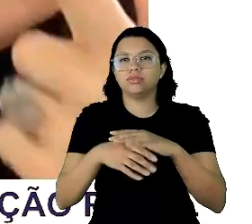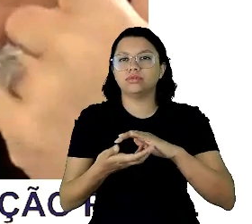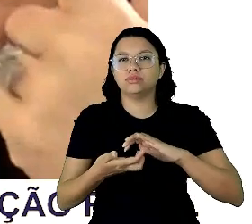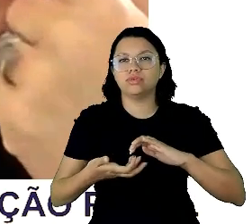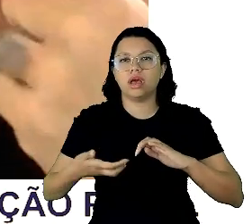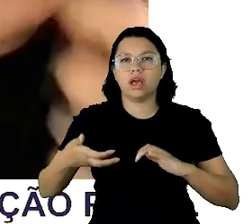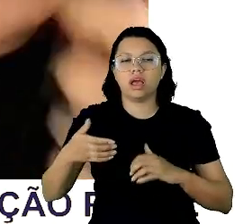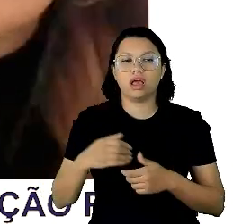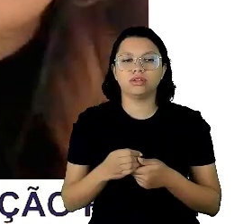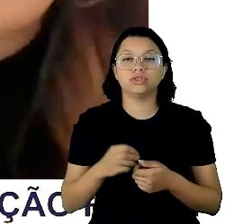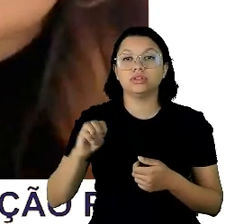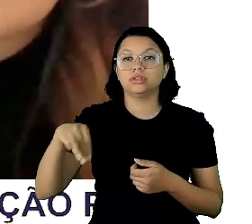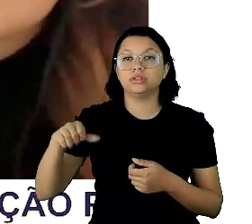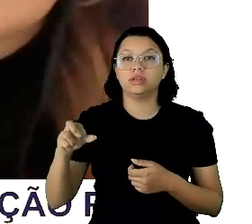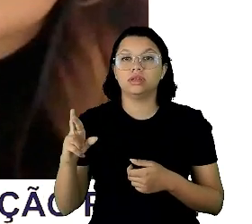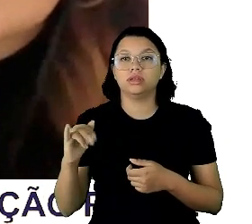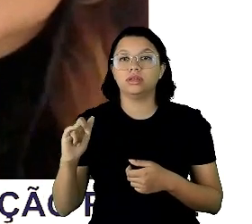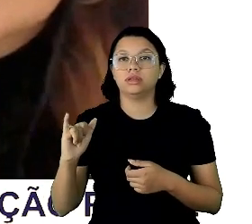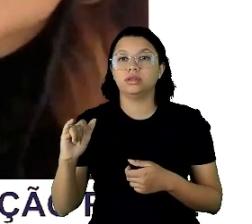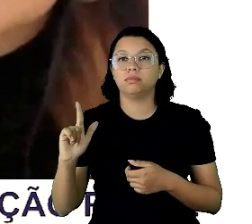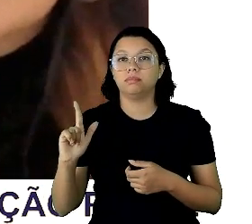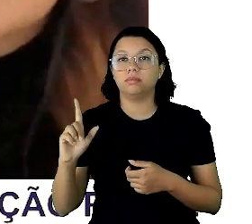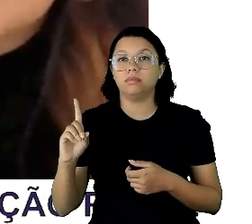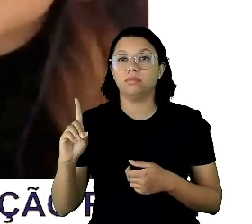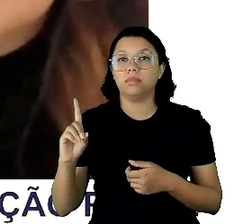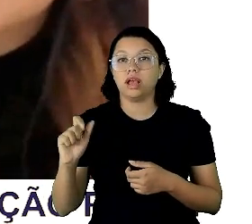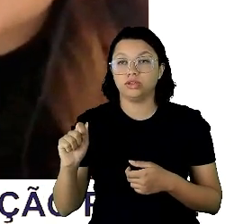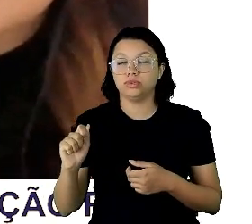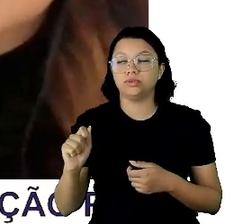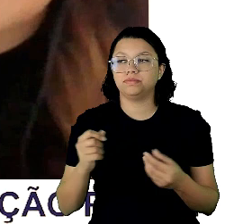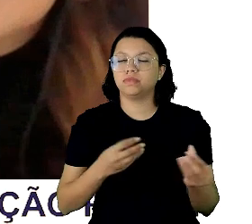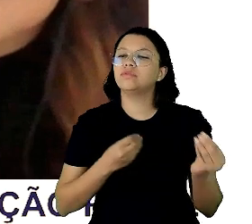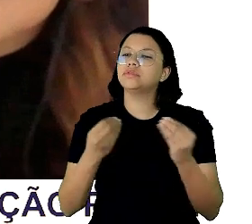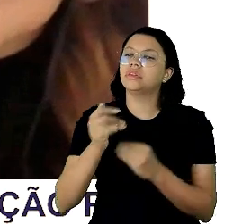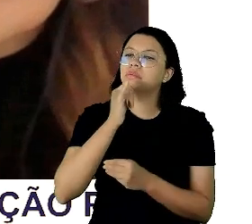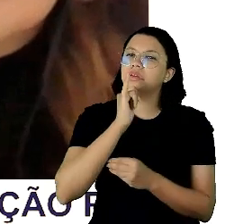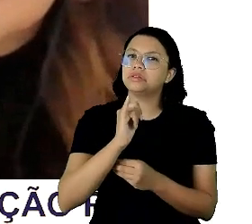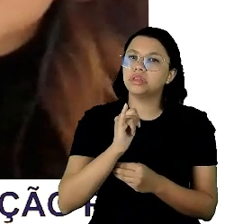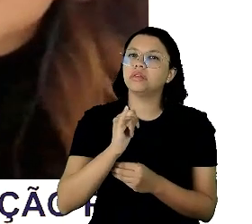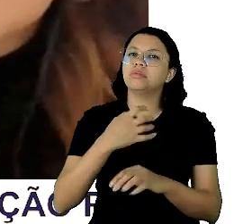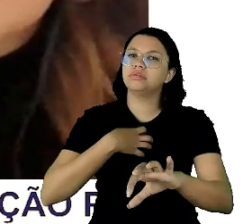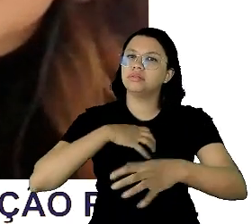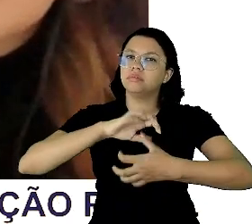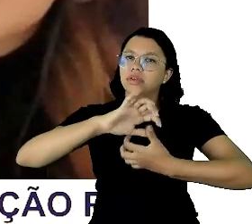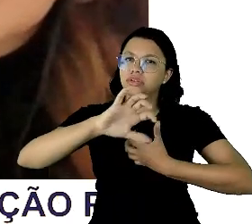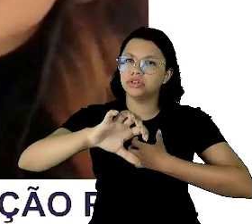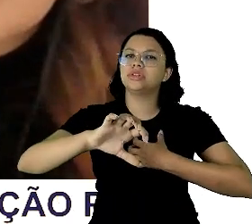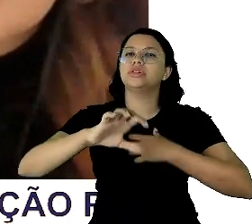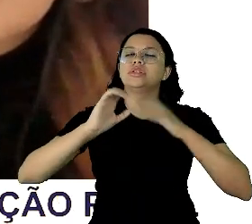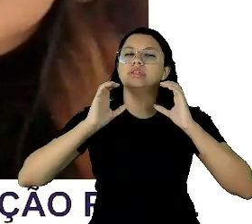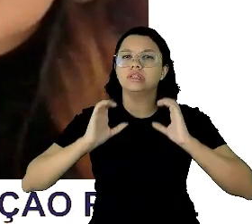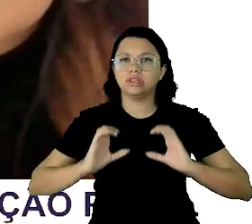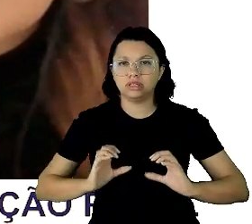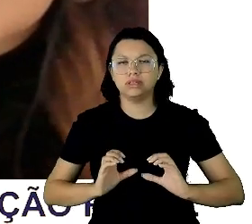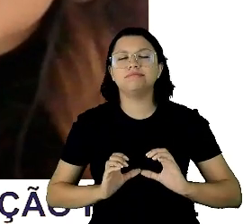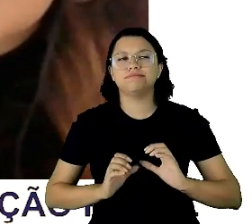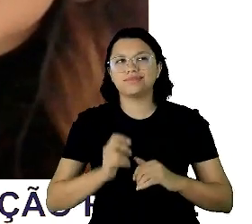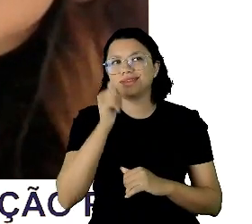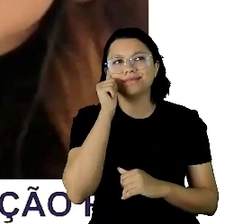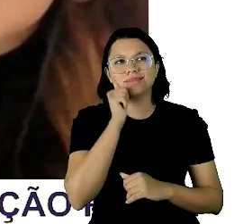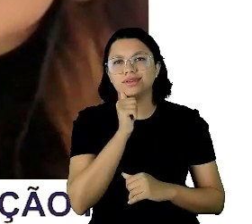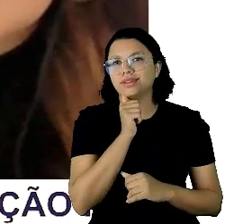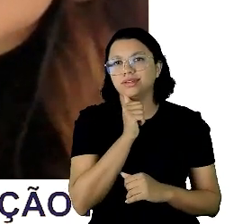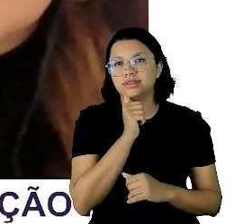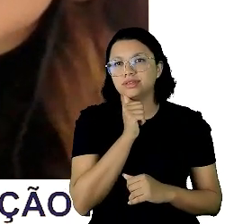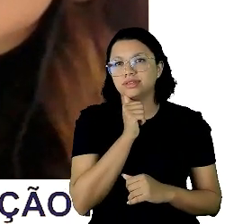A Marilda dizendo que você deu um ótimo exemplo de empatia e cidadania. As meninas